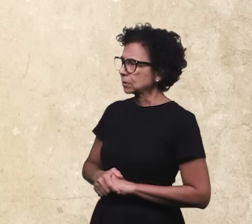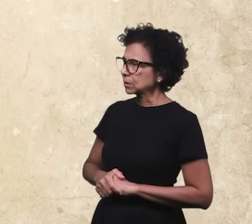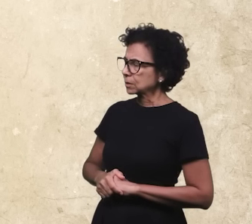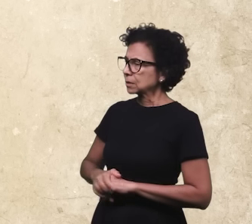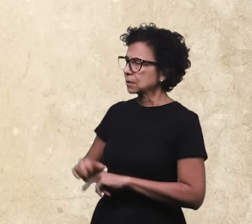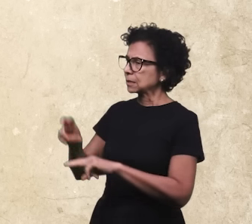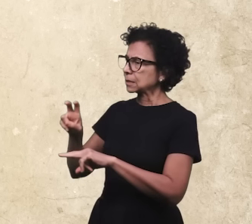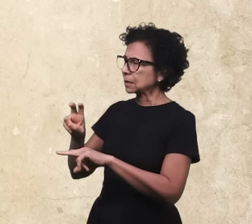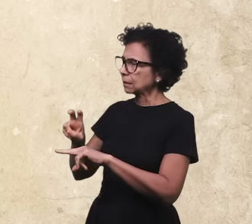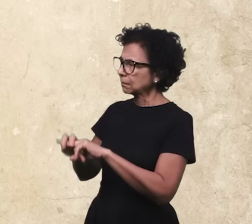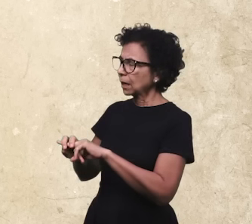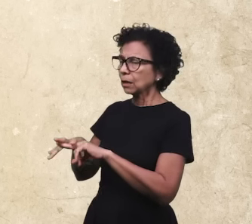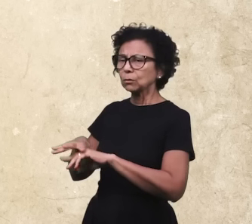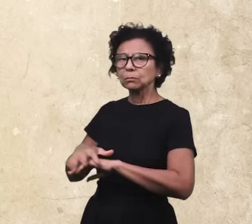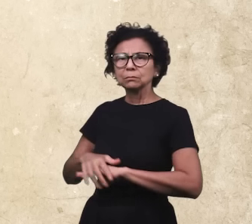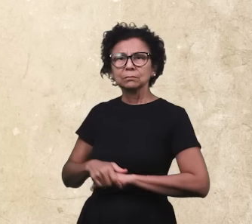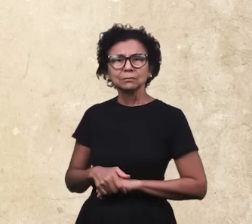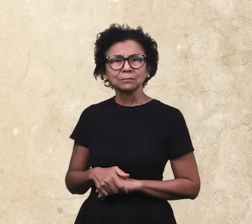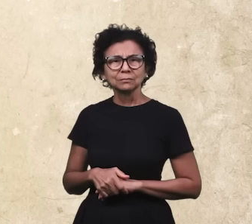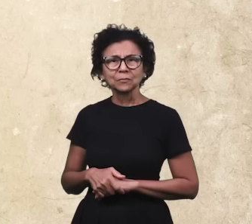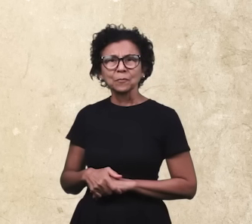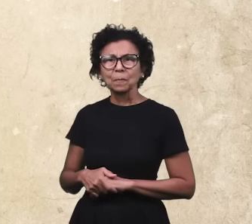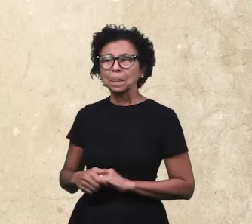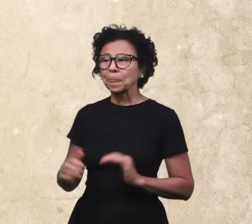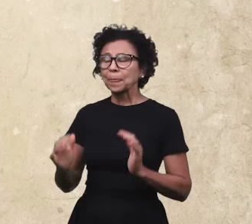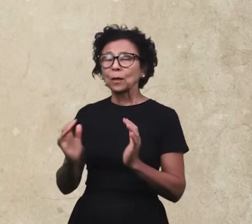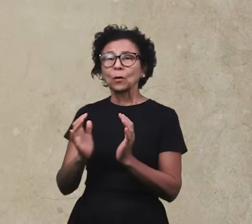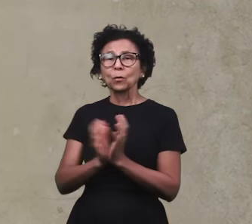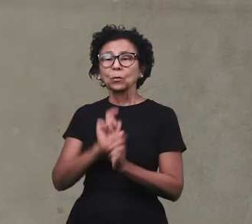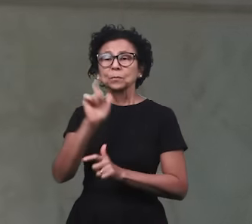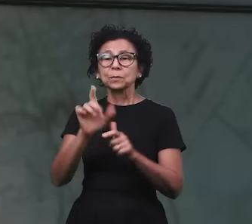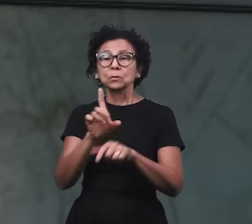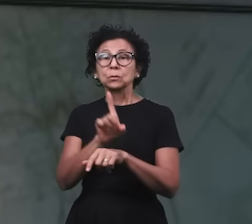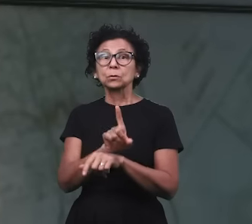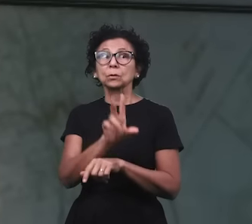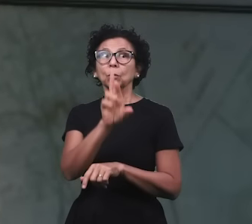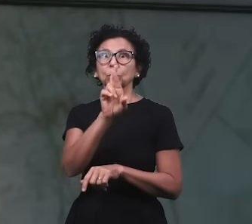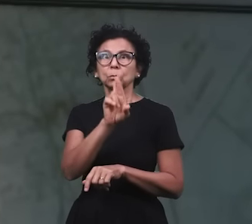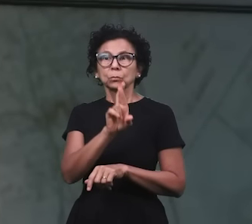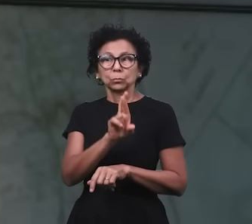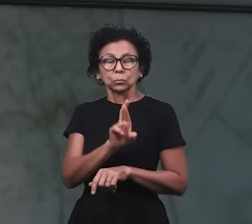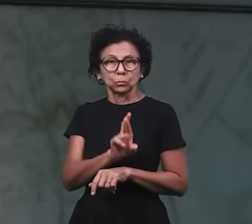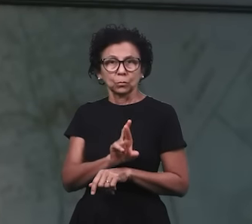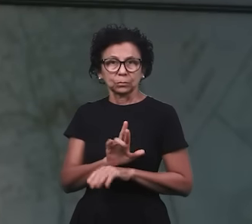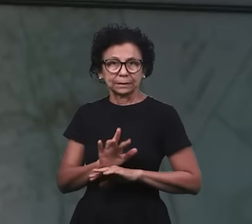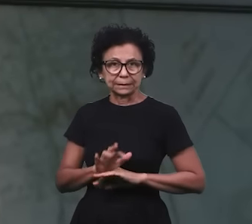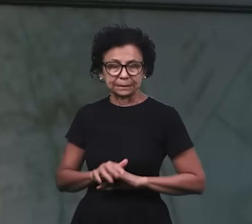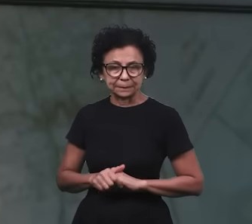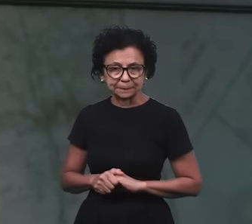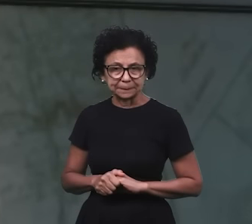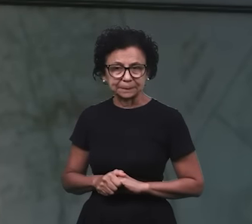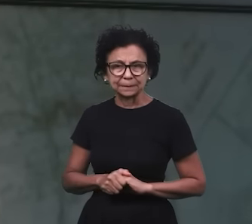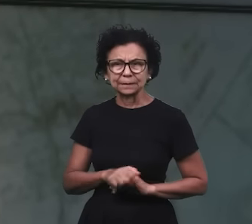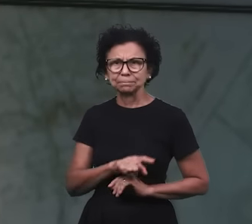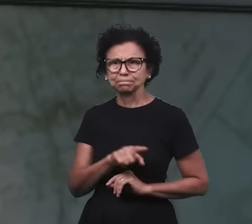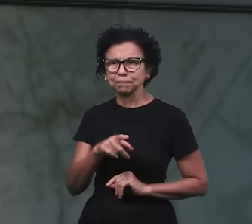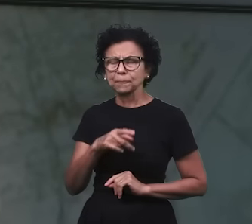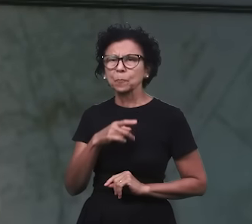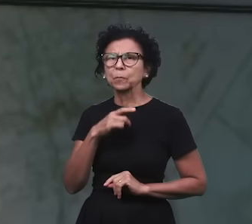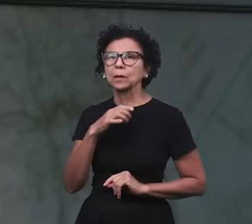doutores, ouvindo-os e interrogando-os. Então, quer dizer, com doutores ali, o que se estima, os